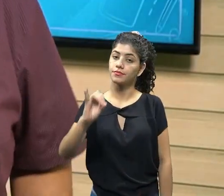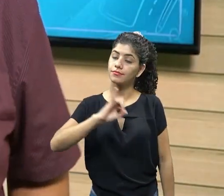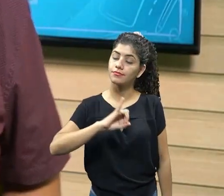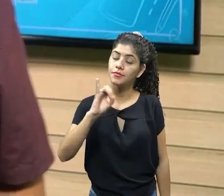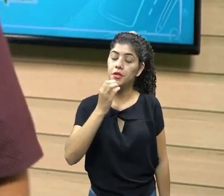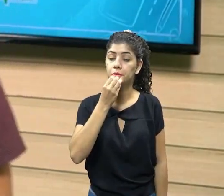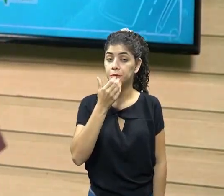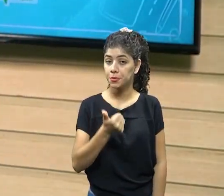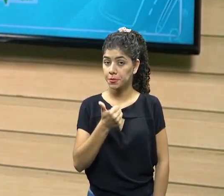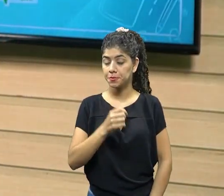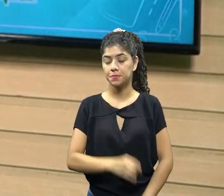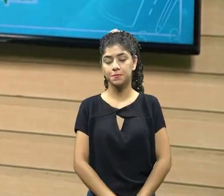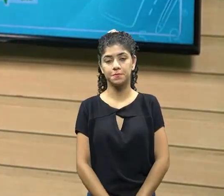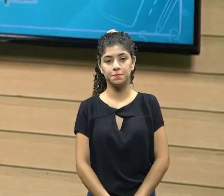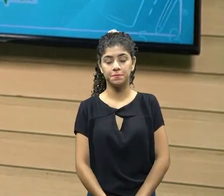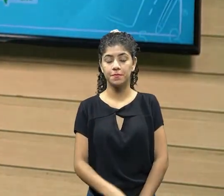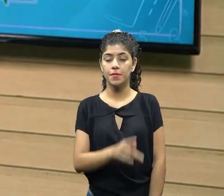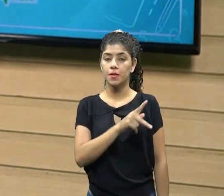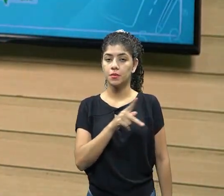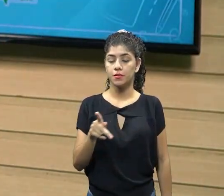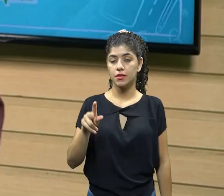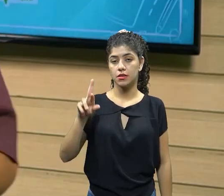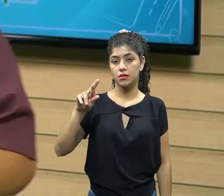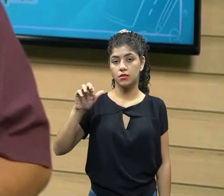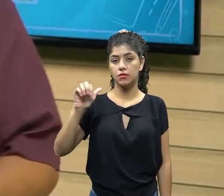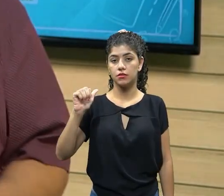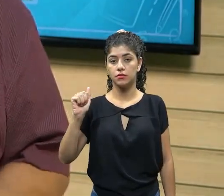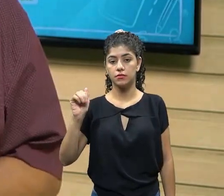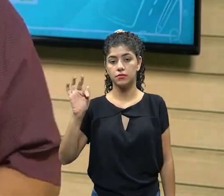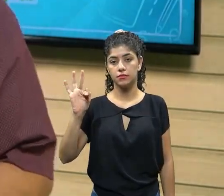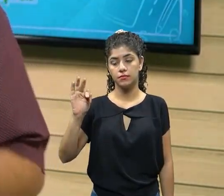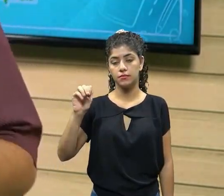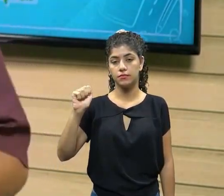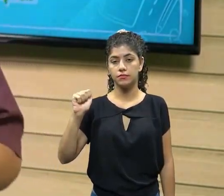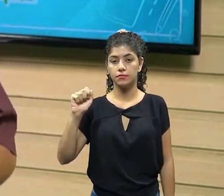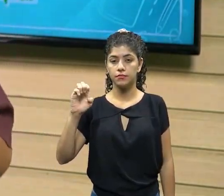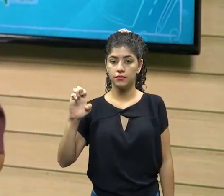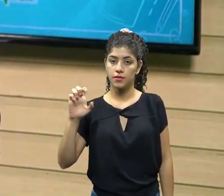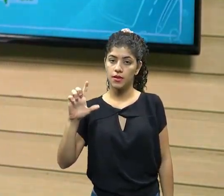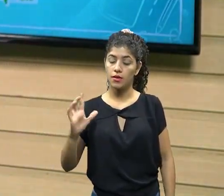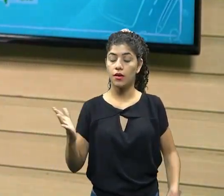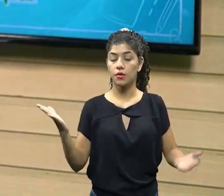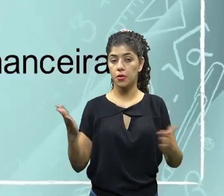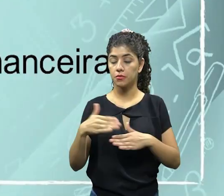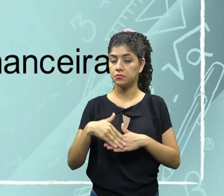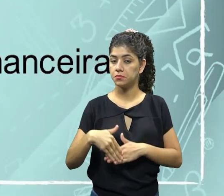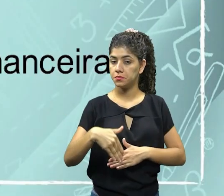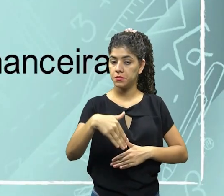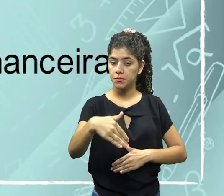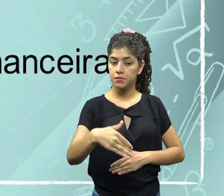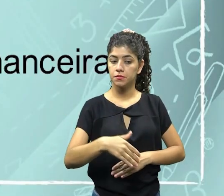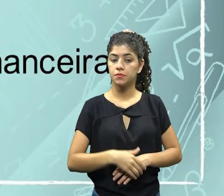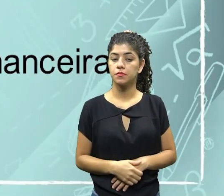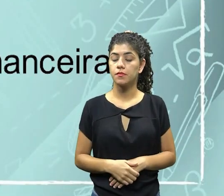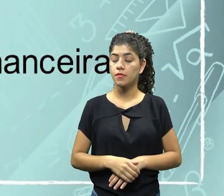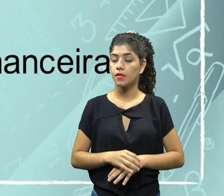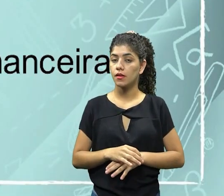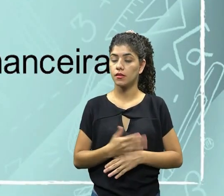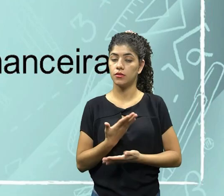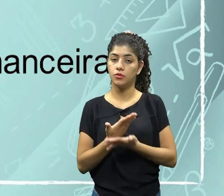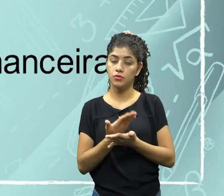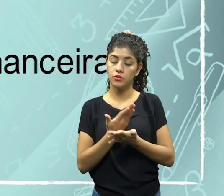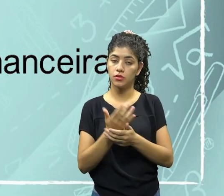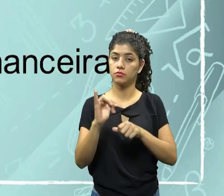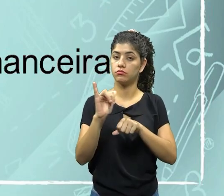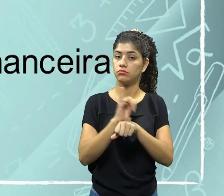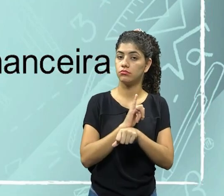Olá, tudo bom? Sou o professor Rafael, nós vamos dar continuidade nessa jornada falando sobre planejamento estratégico